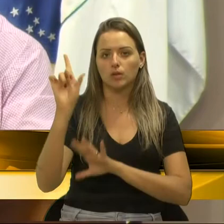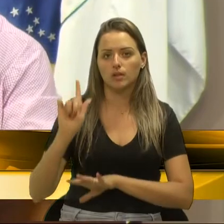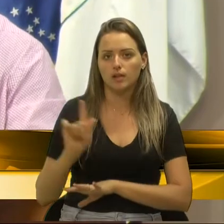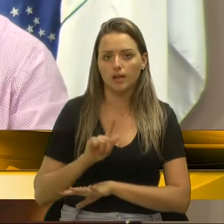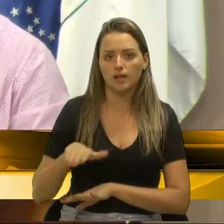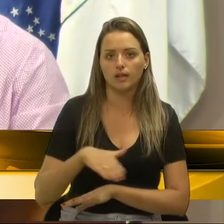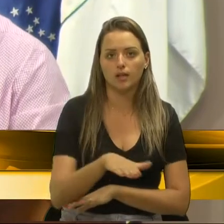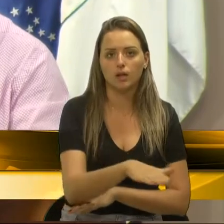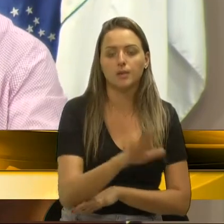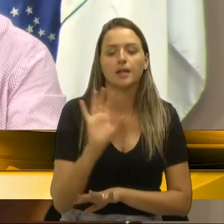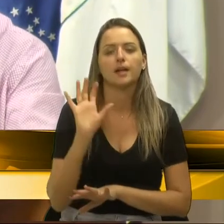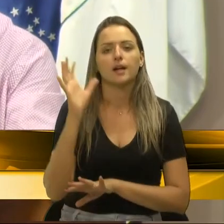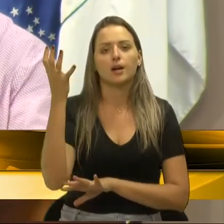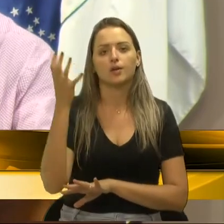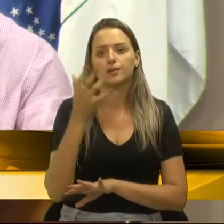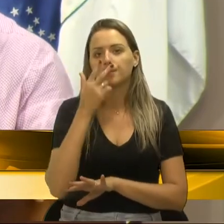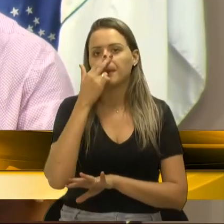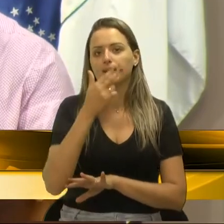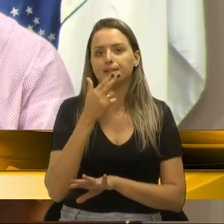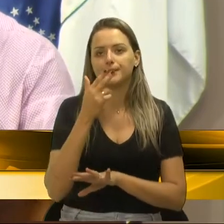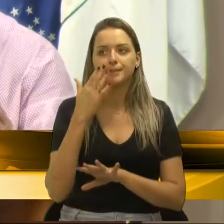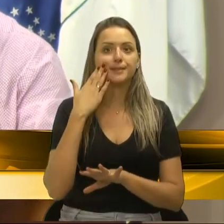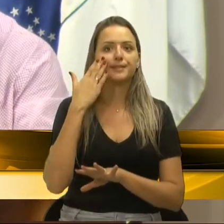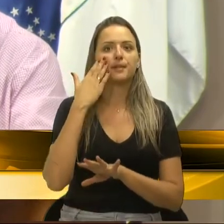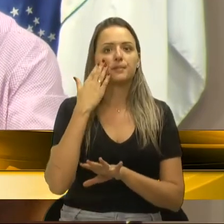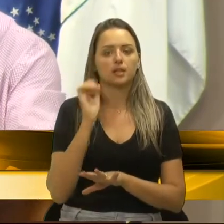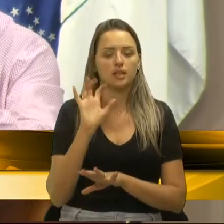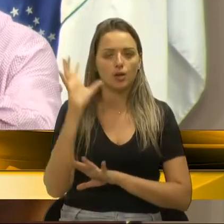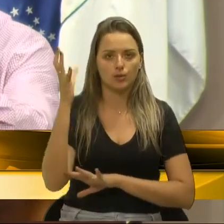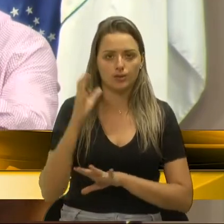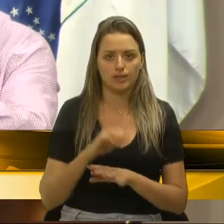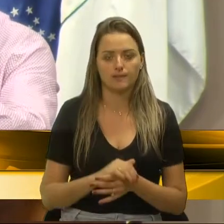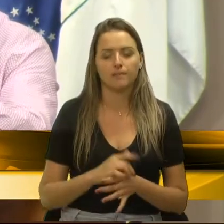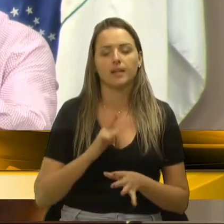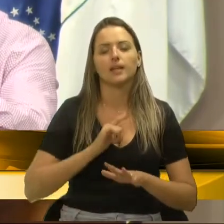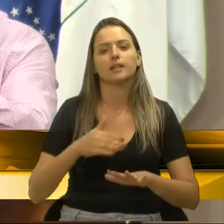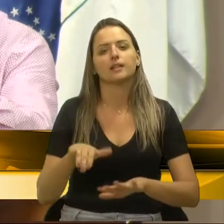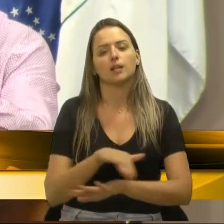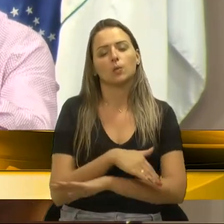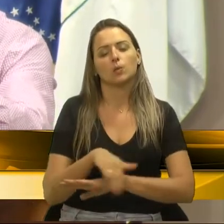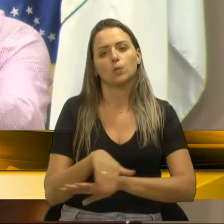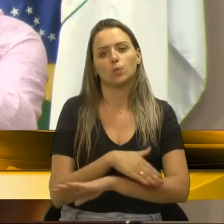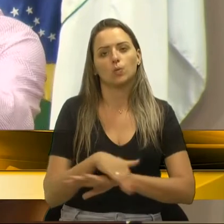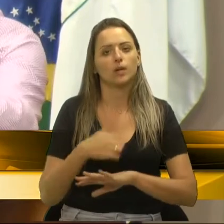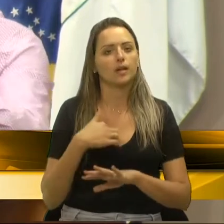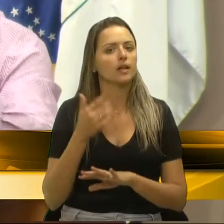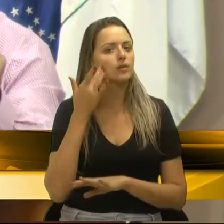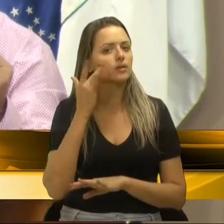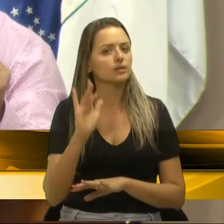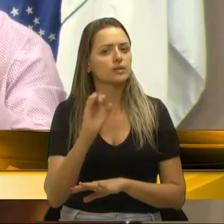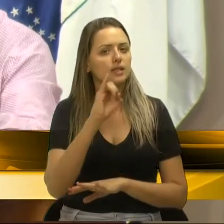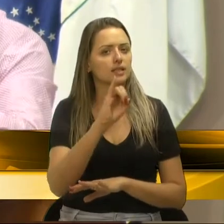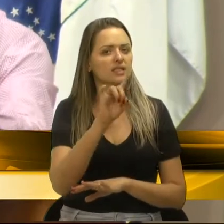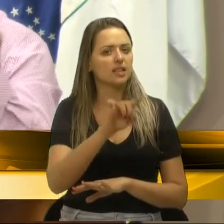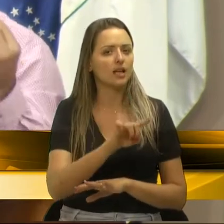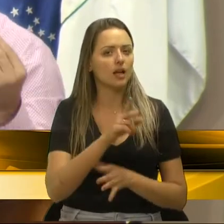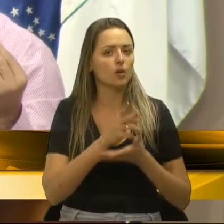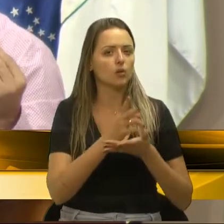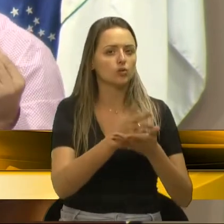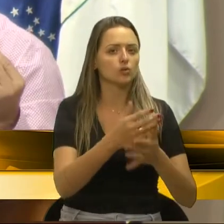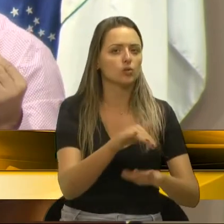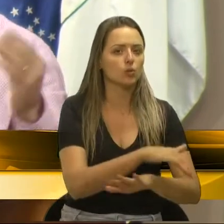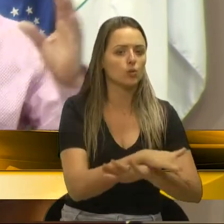que aconteceu, parecia premeditado para isso. Tem uma situação na rua... Eu não tenho bem certeza se é a continuidade, a rua para